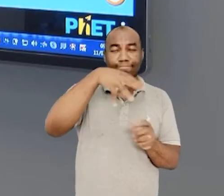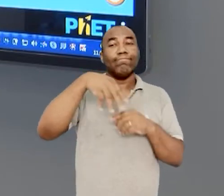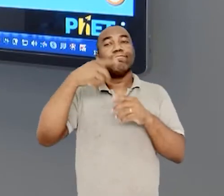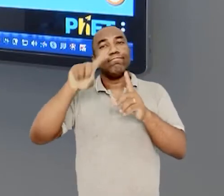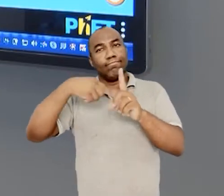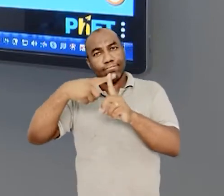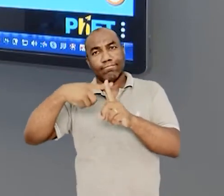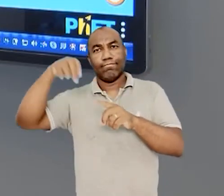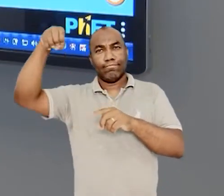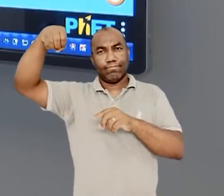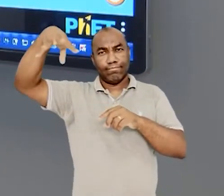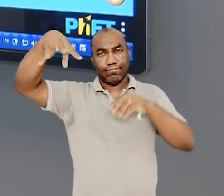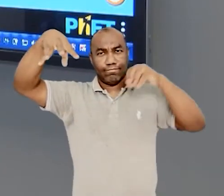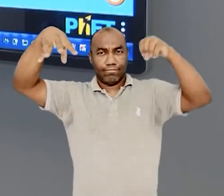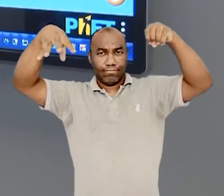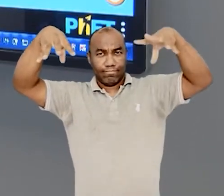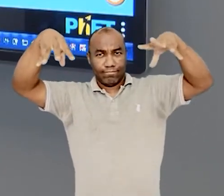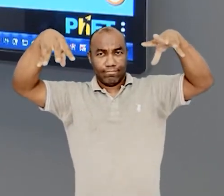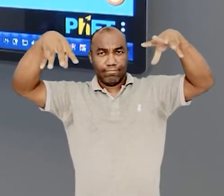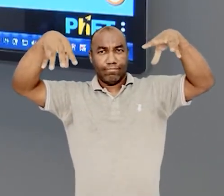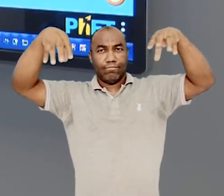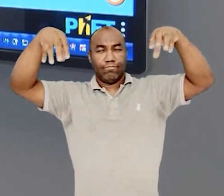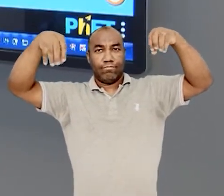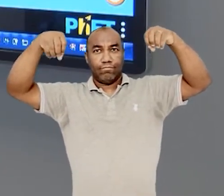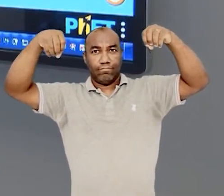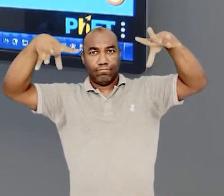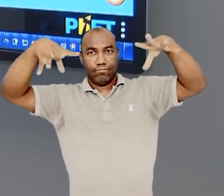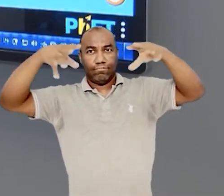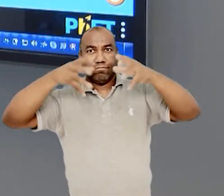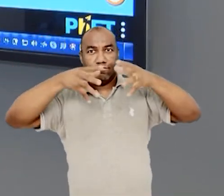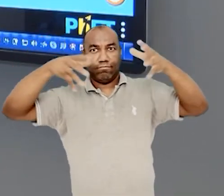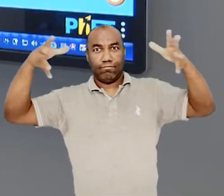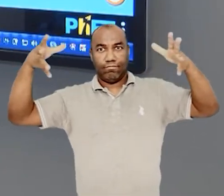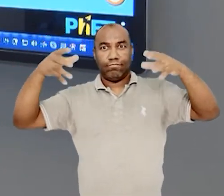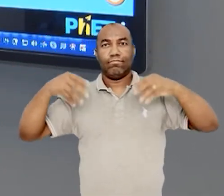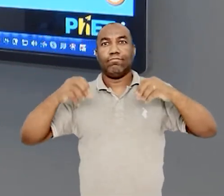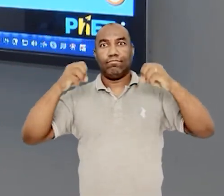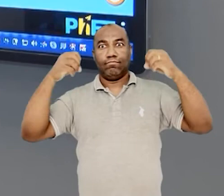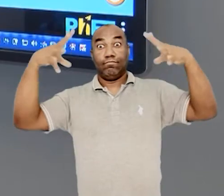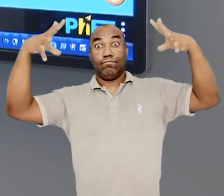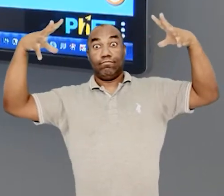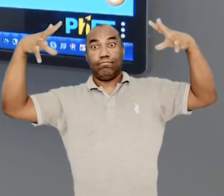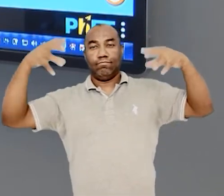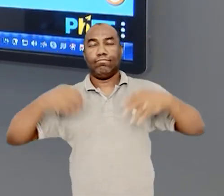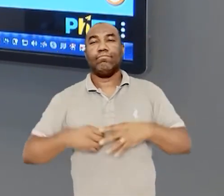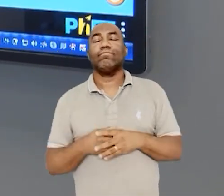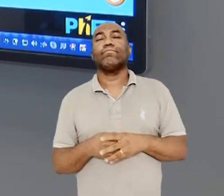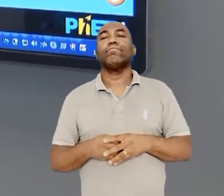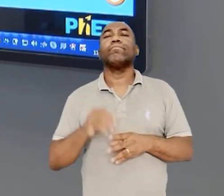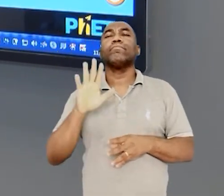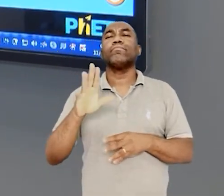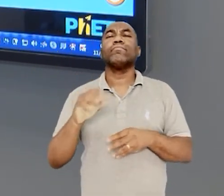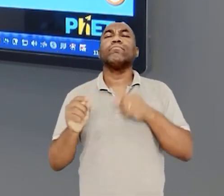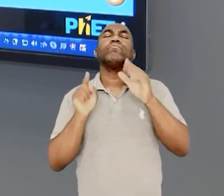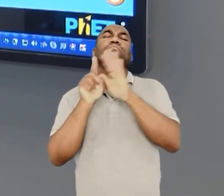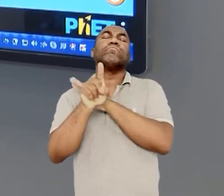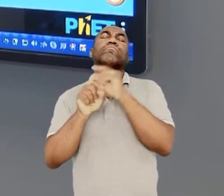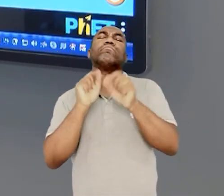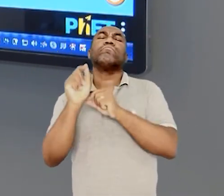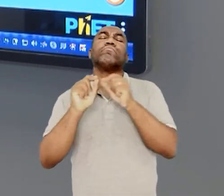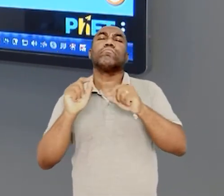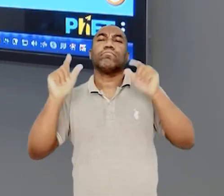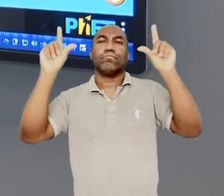potência elétrica fica maior e o brilho da lâmpada aumenta. Mas, pergunta, como eu